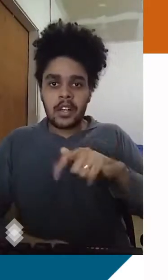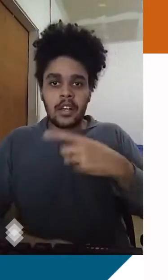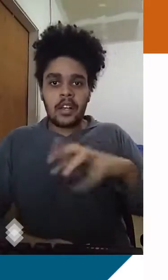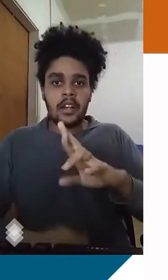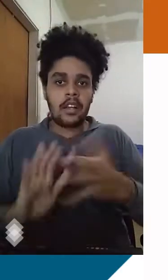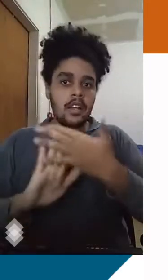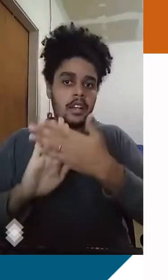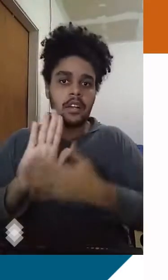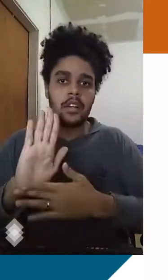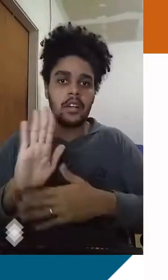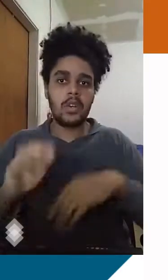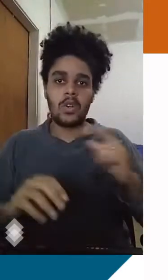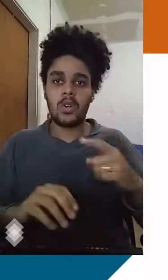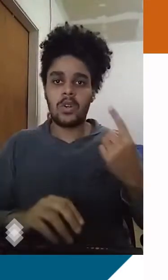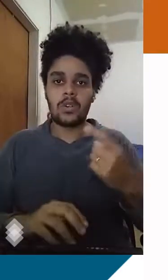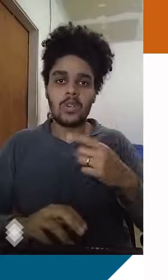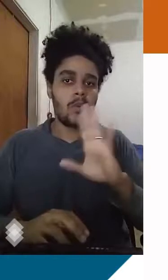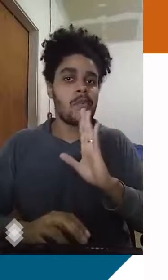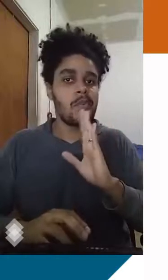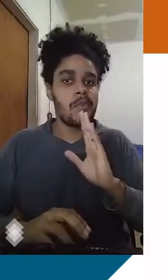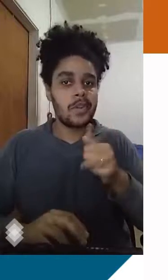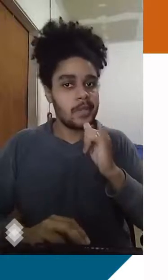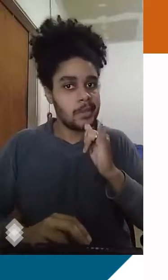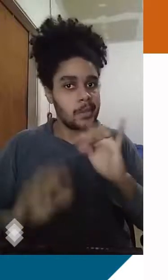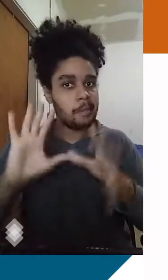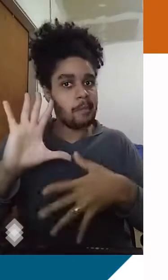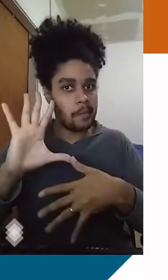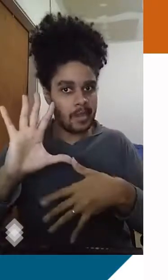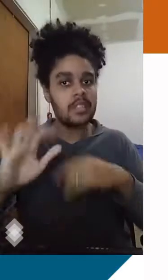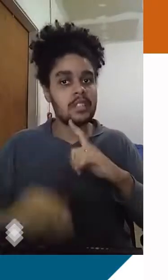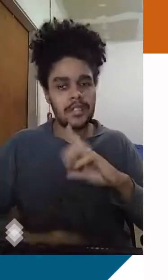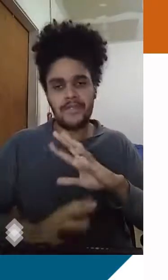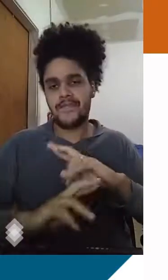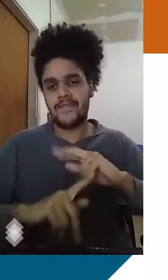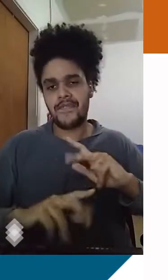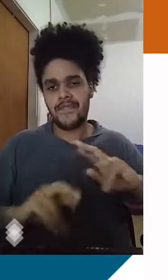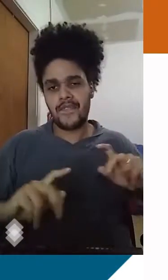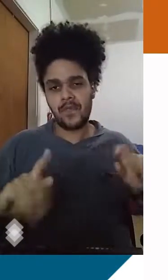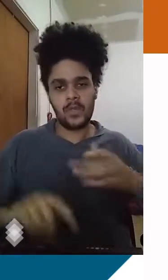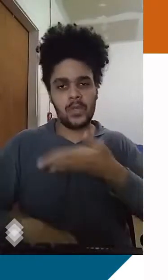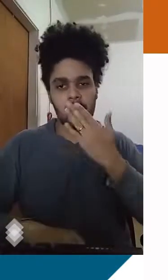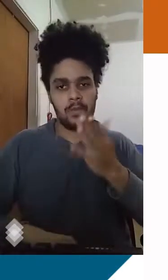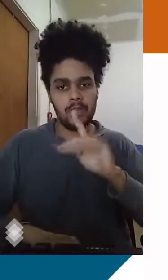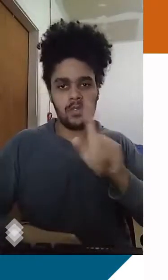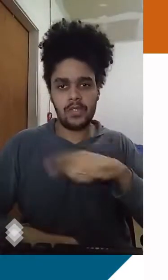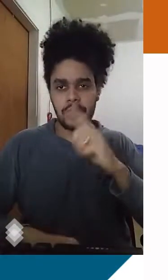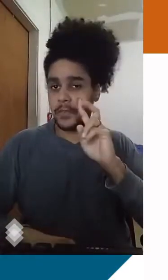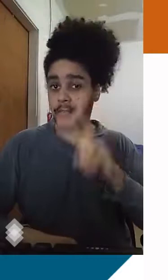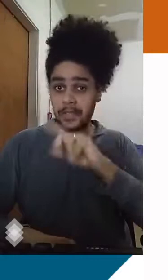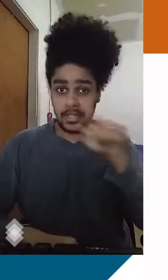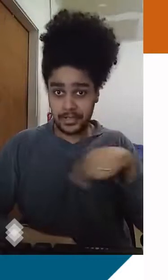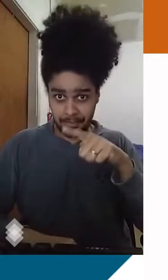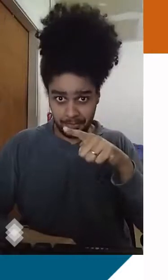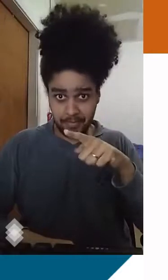nessa superfície, gerando o que a gente conhece como um mapa. Existem vários tipos de projeções, como vocês podem